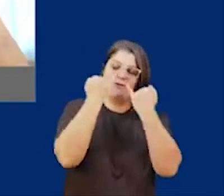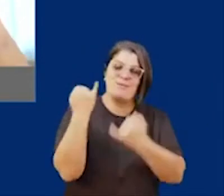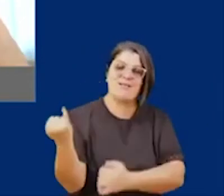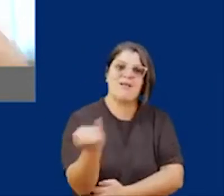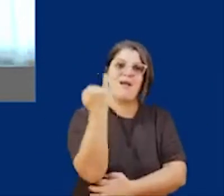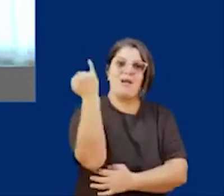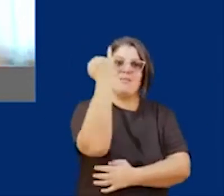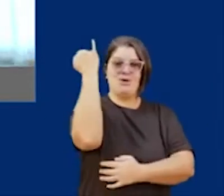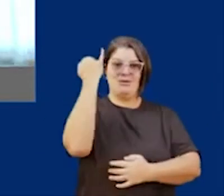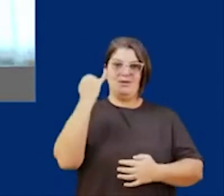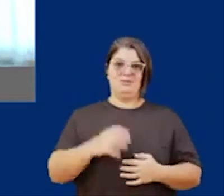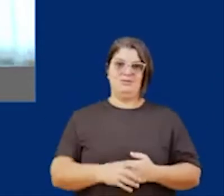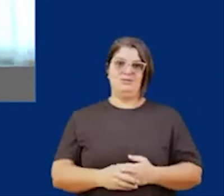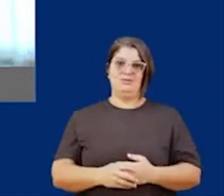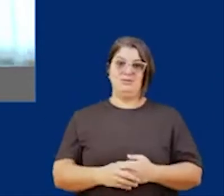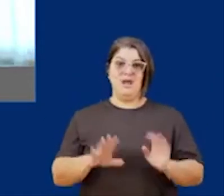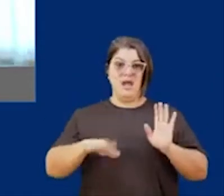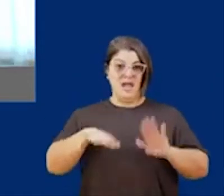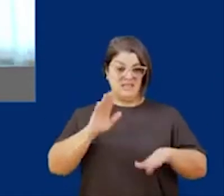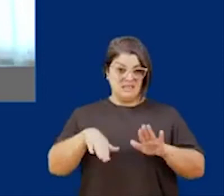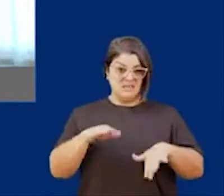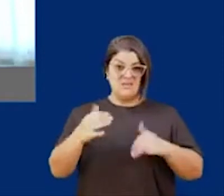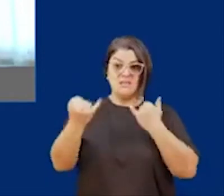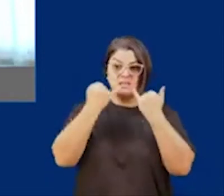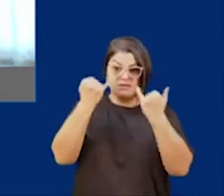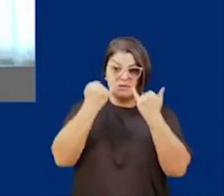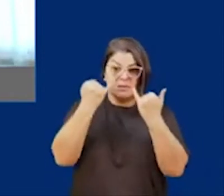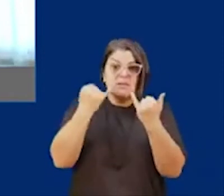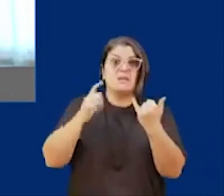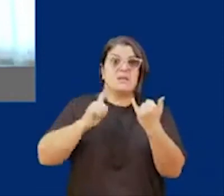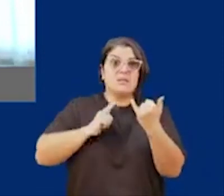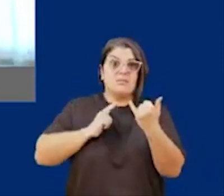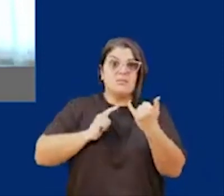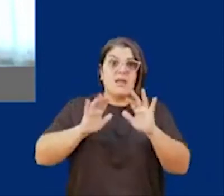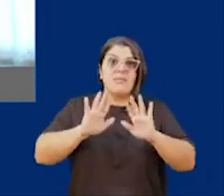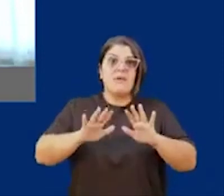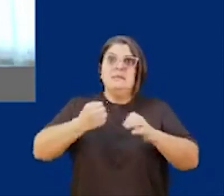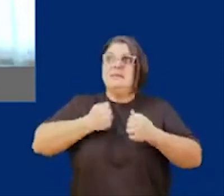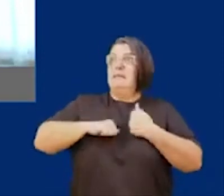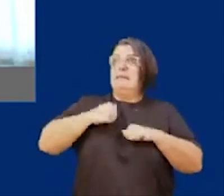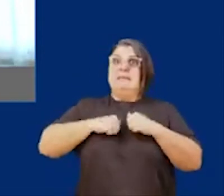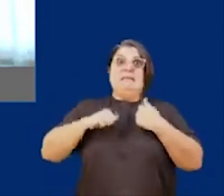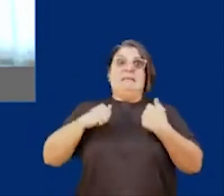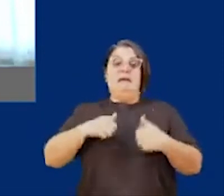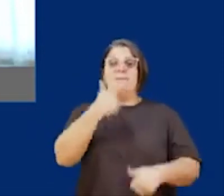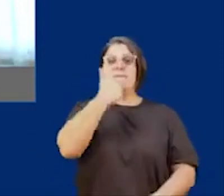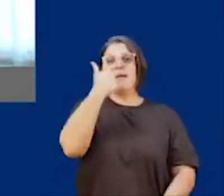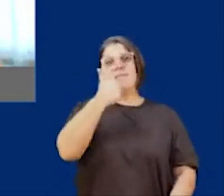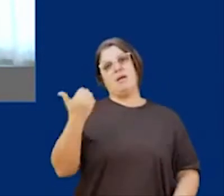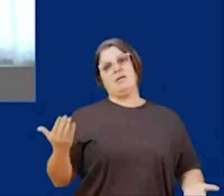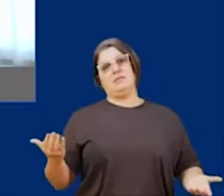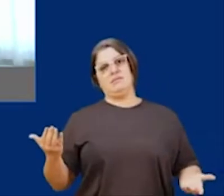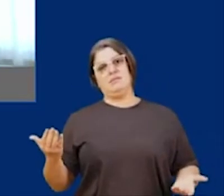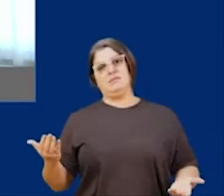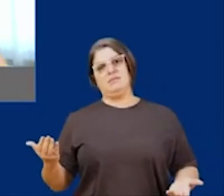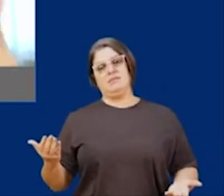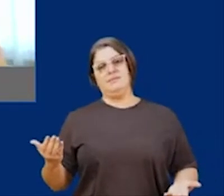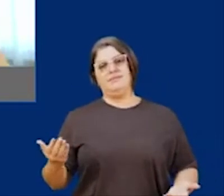porque às vezes você tem informação, mas você panica, porque você está passando por aquilo pela primeira vez, né? Então, você falou essa